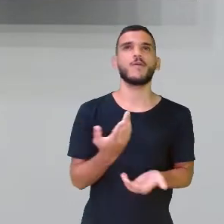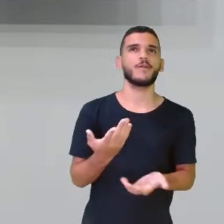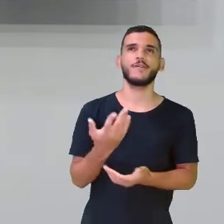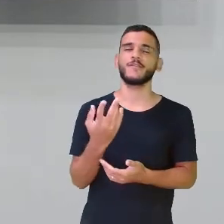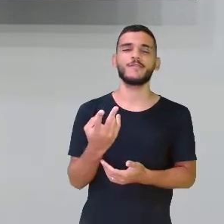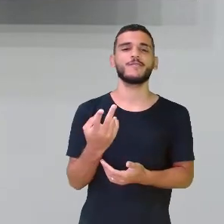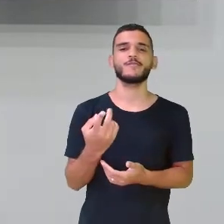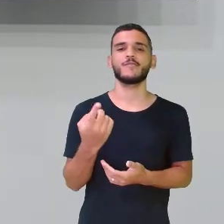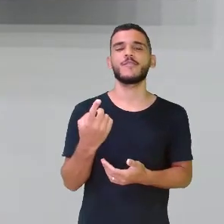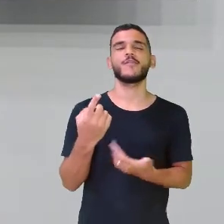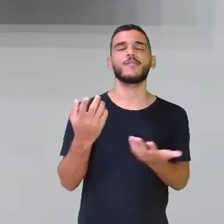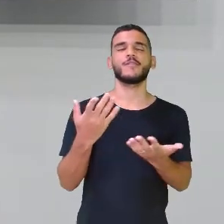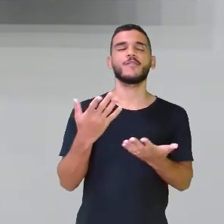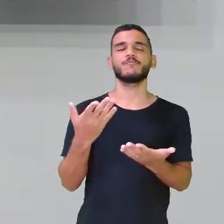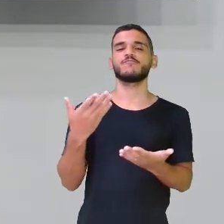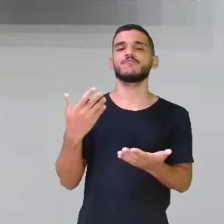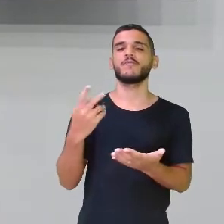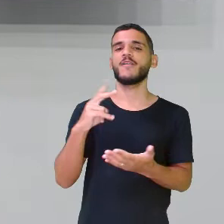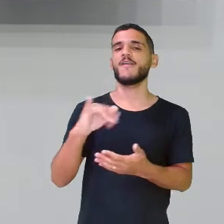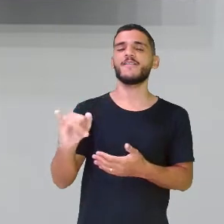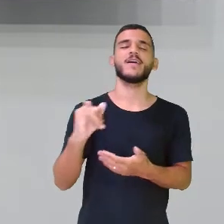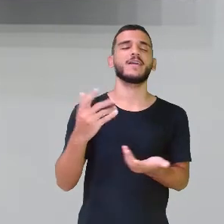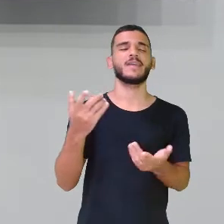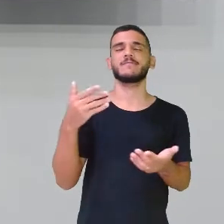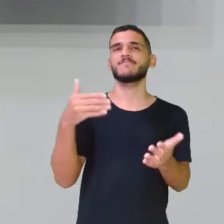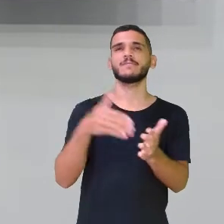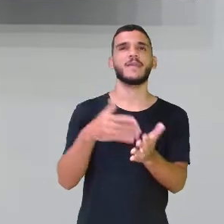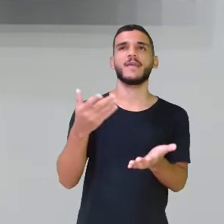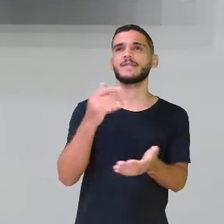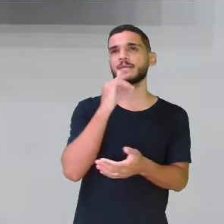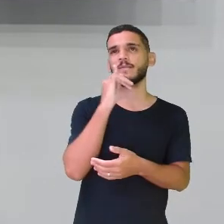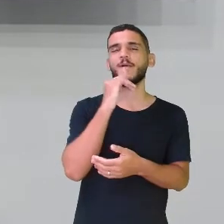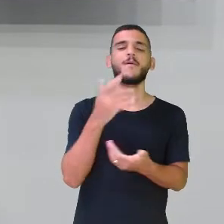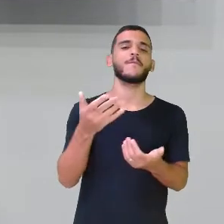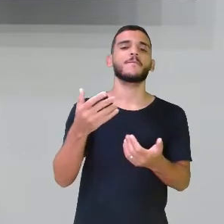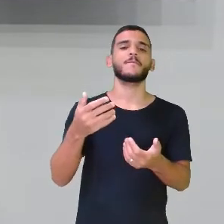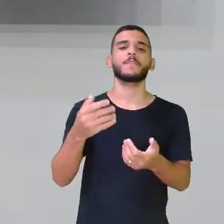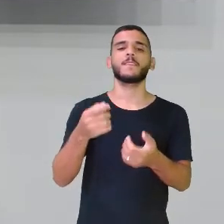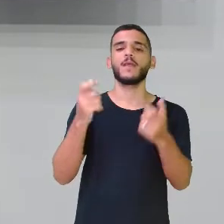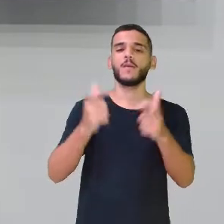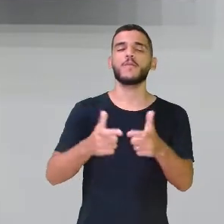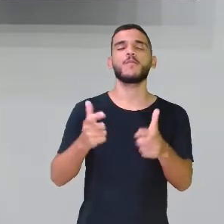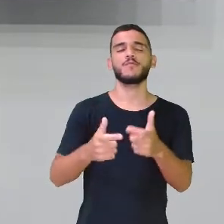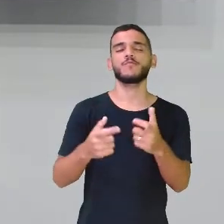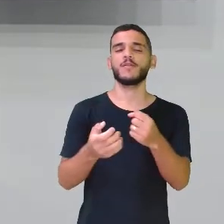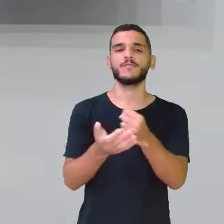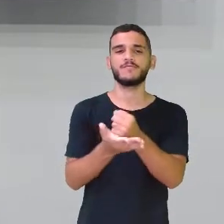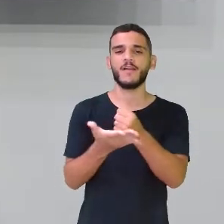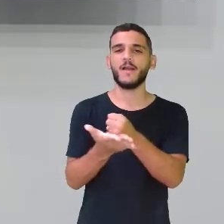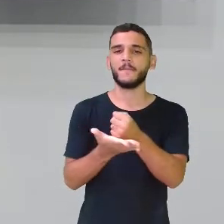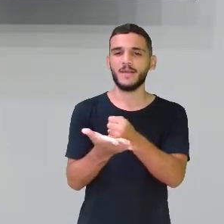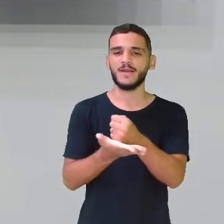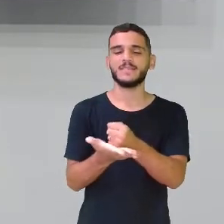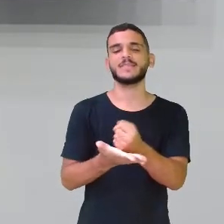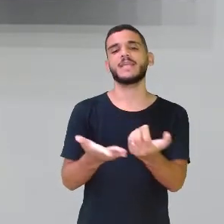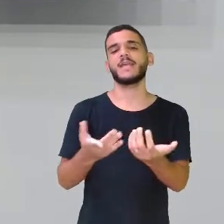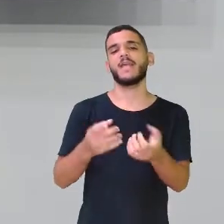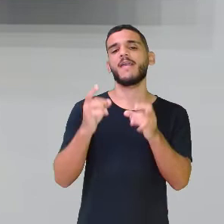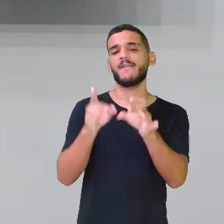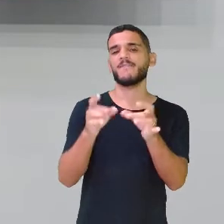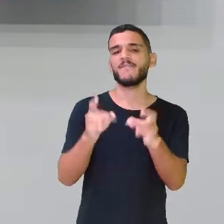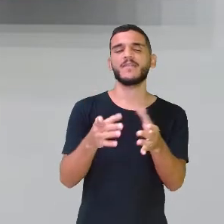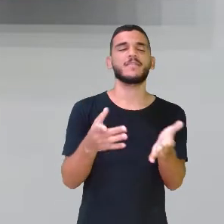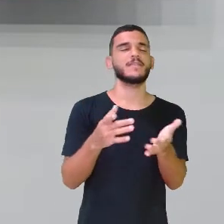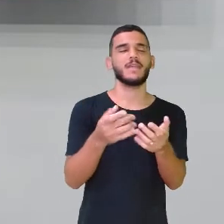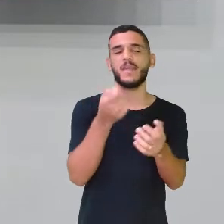farmácia uma balança que meça em tonelada. Isso é mais para cargas grandes, tá? É